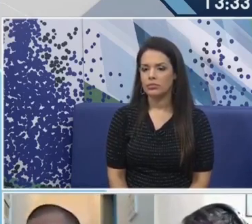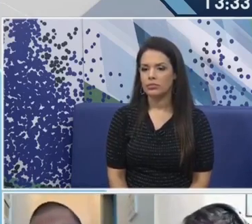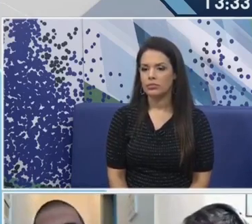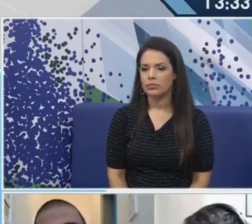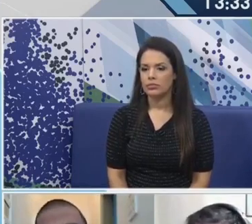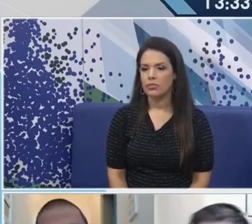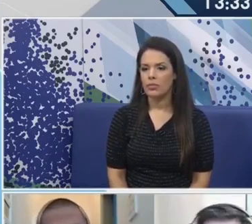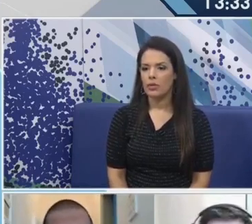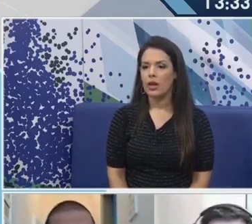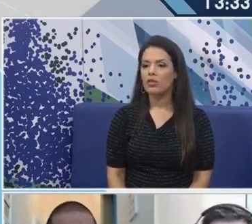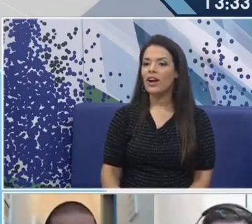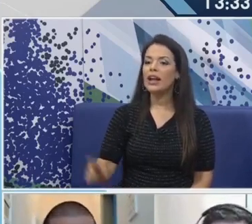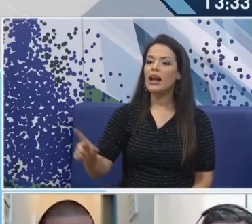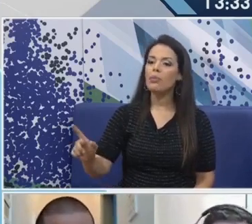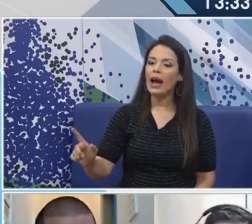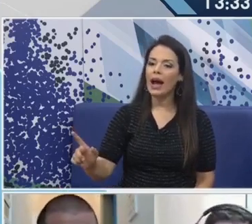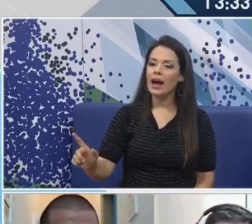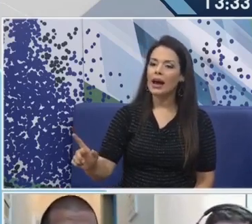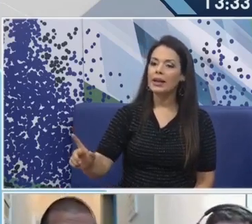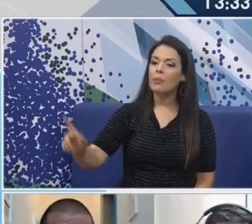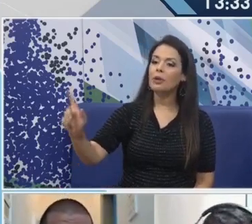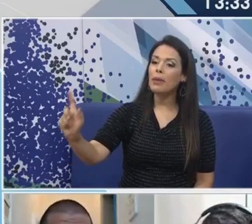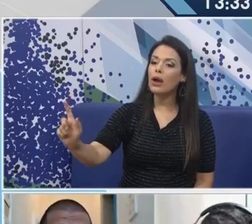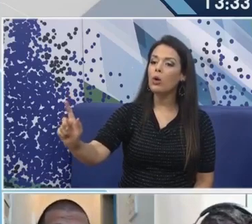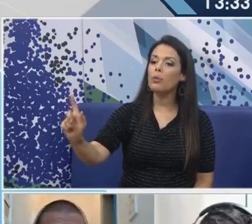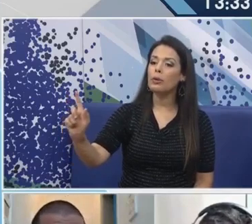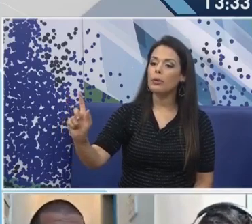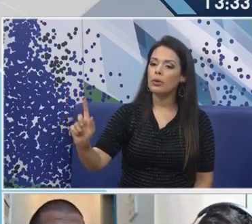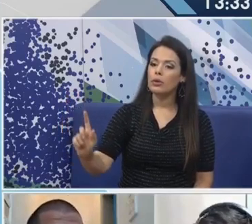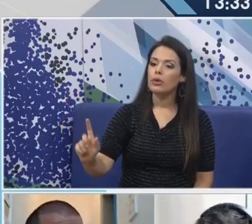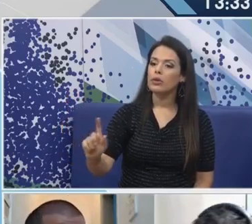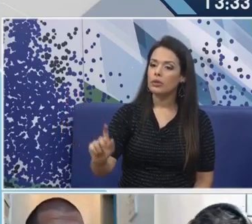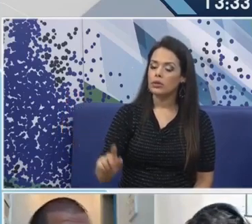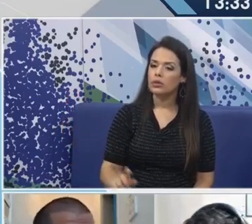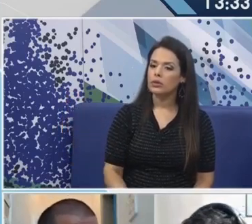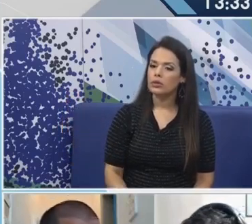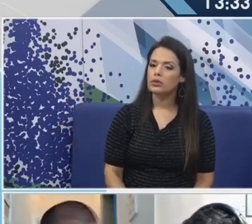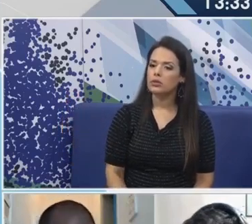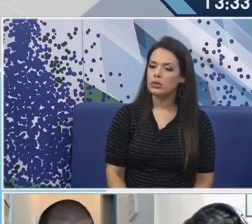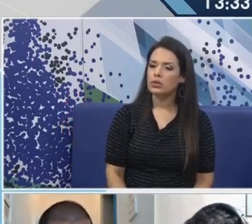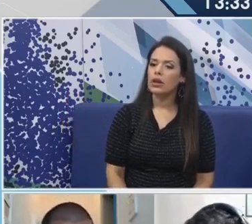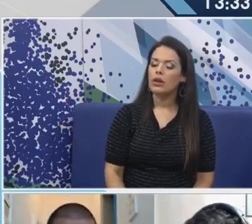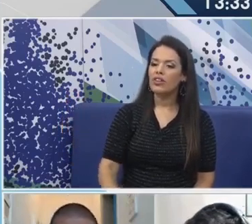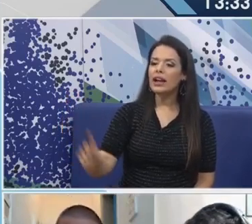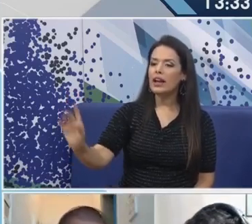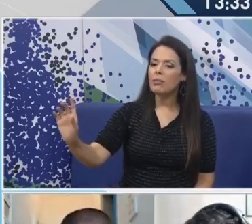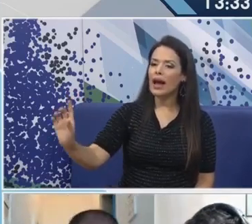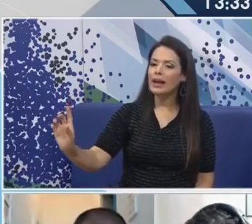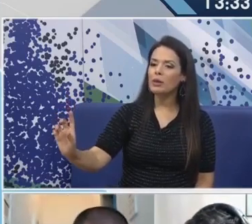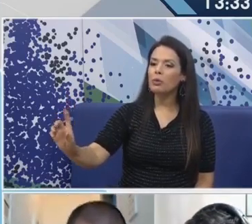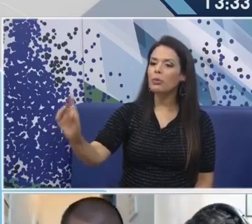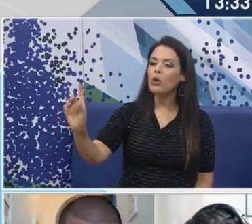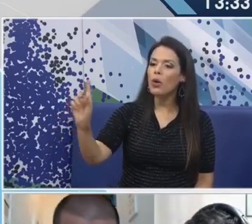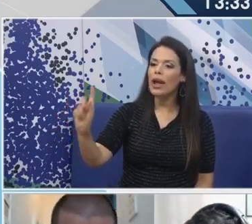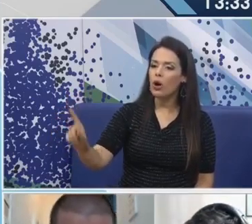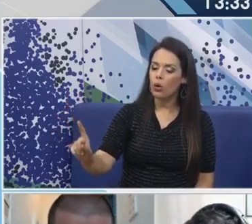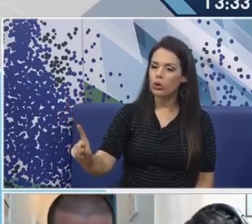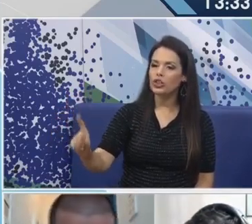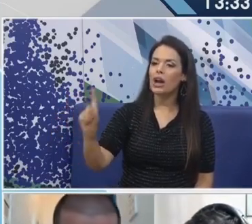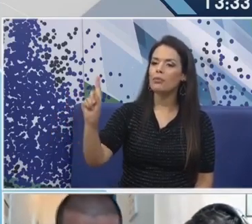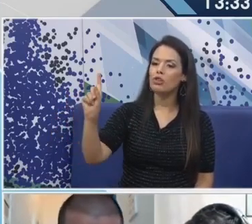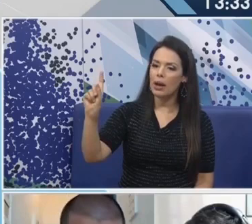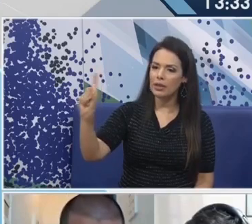é inexplicável. Isso pesa muito. Vale lembrar que a primeira... Todo mundo falou que no Calu não era, e não era. Vale lembrar que o primeiro